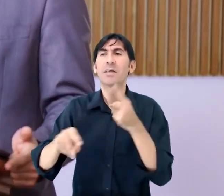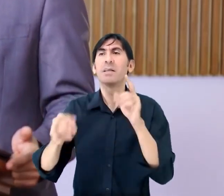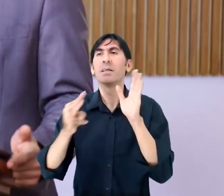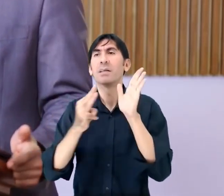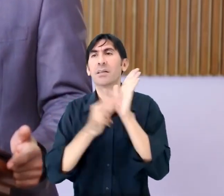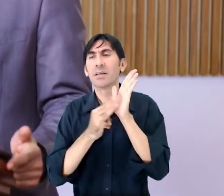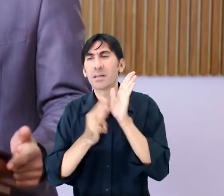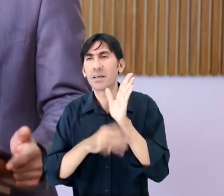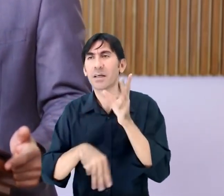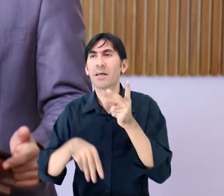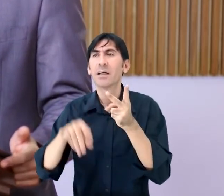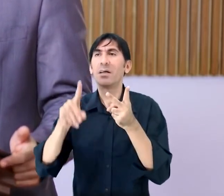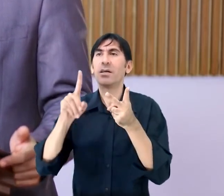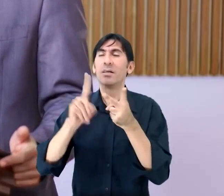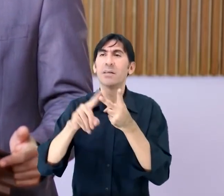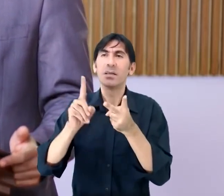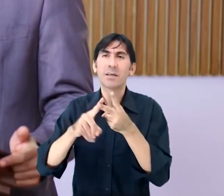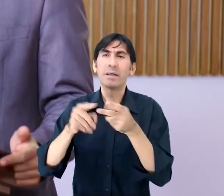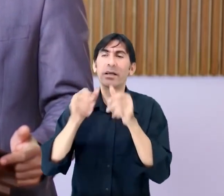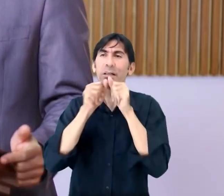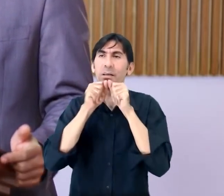do Apocalipse.